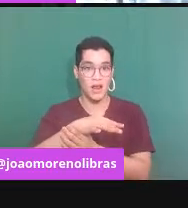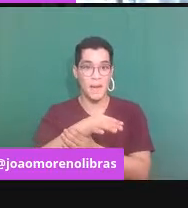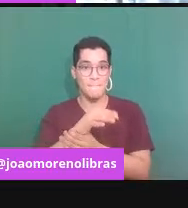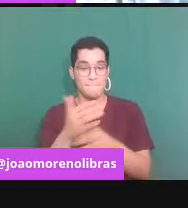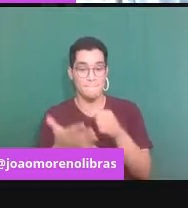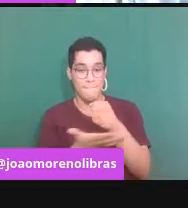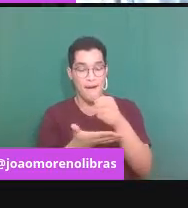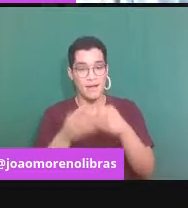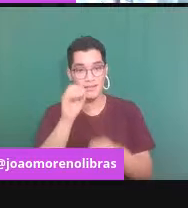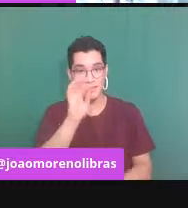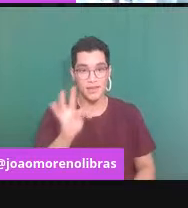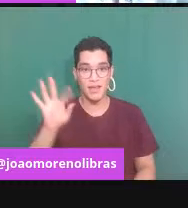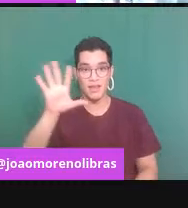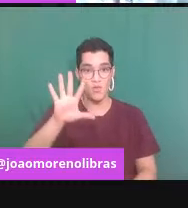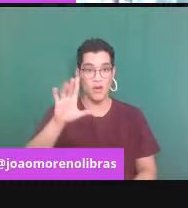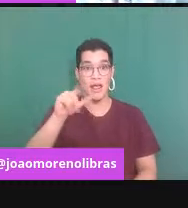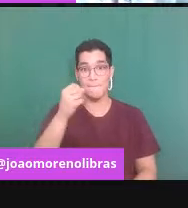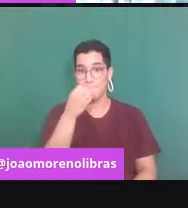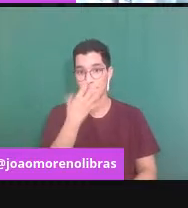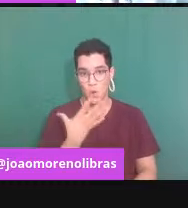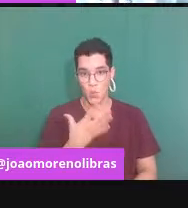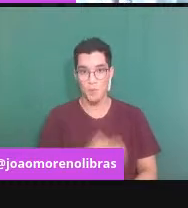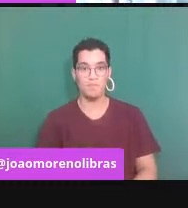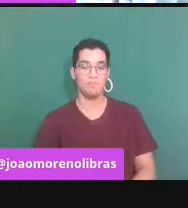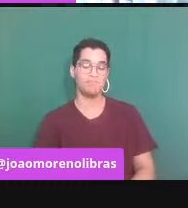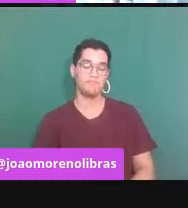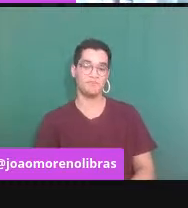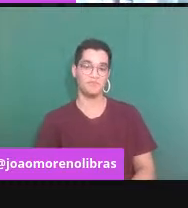né? Passo às considerações finais, então,